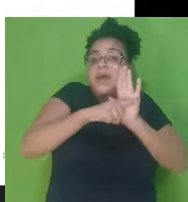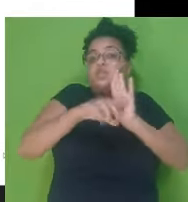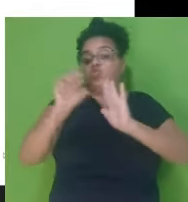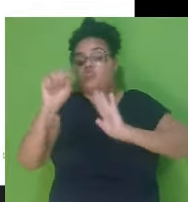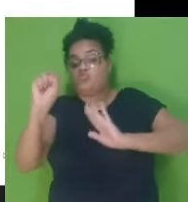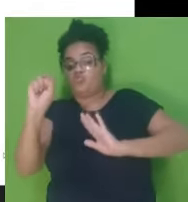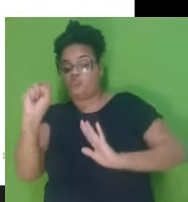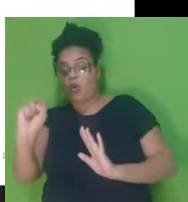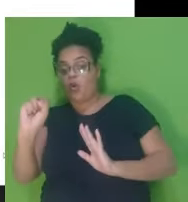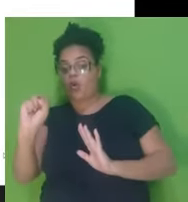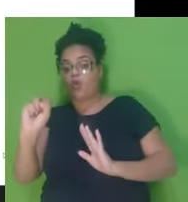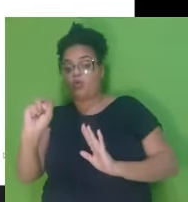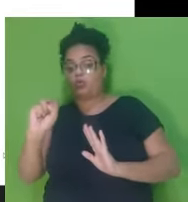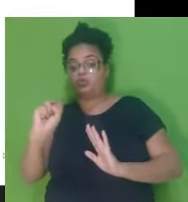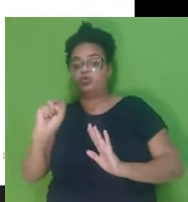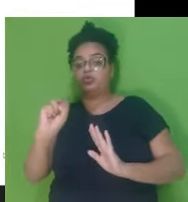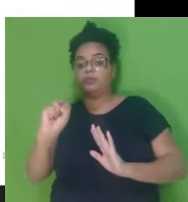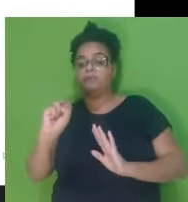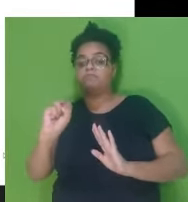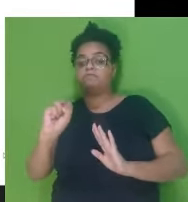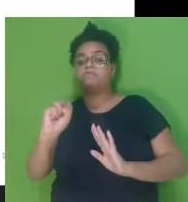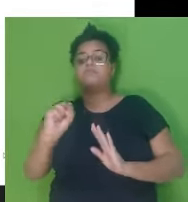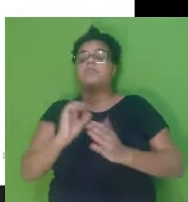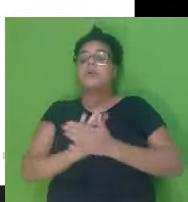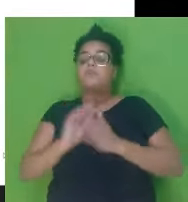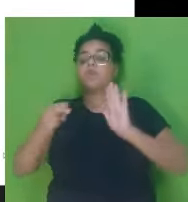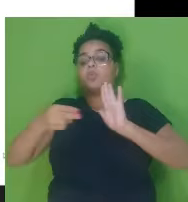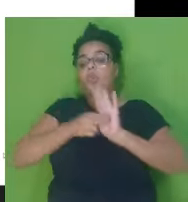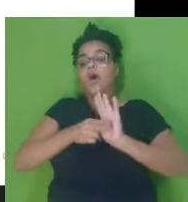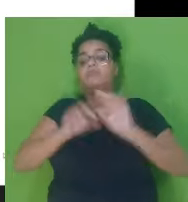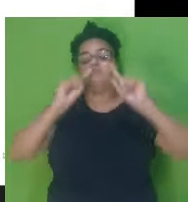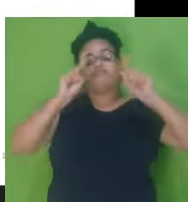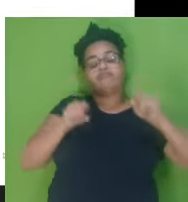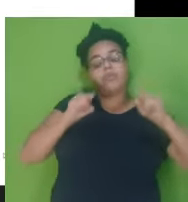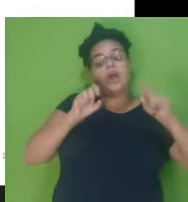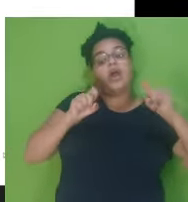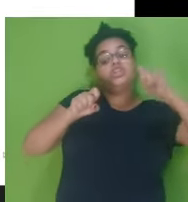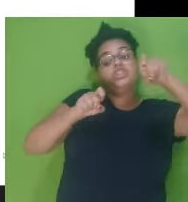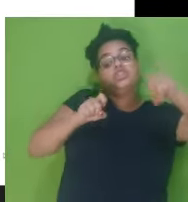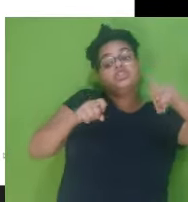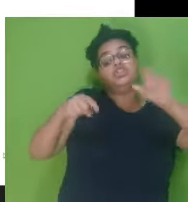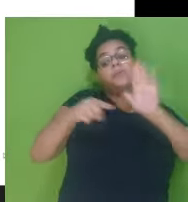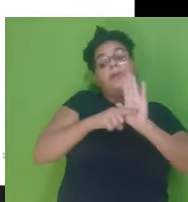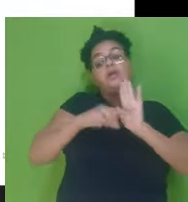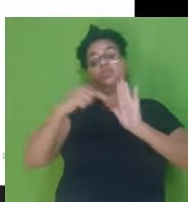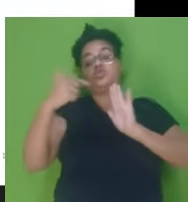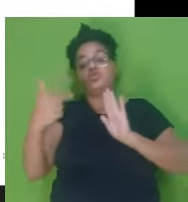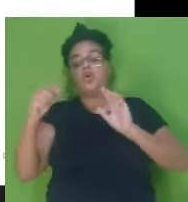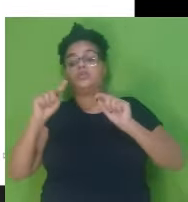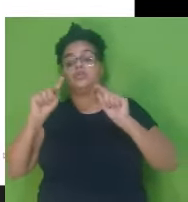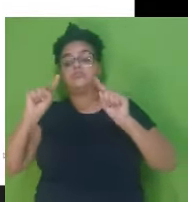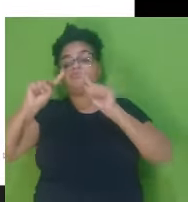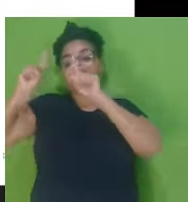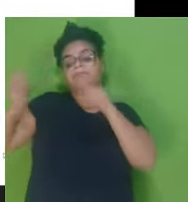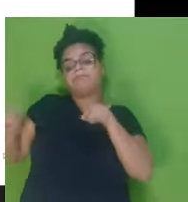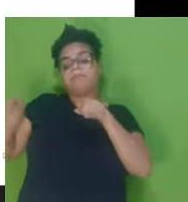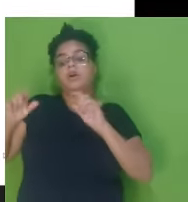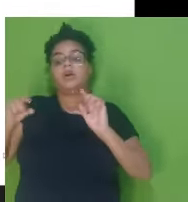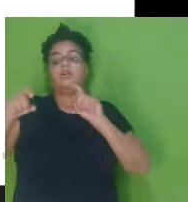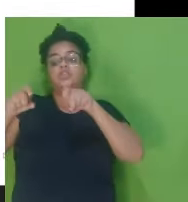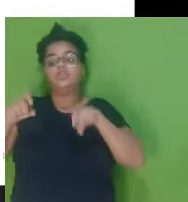ao divisor x menos 2 vezes o quociente x ao